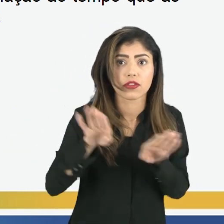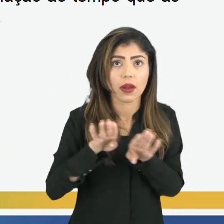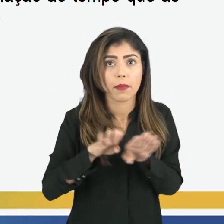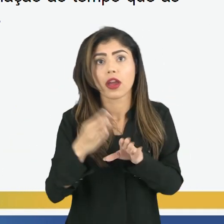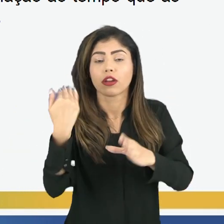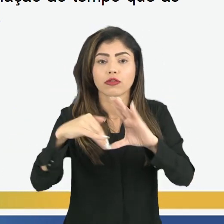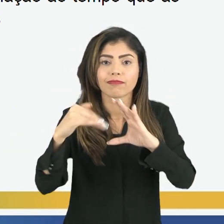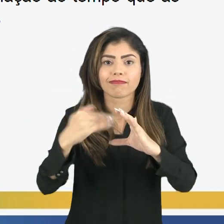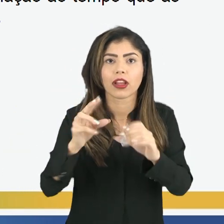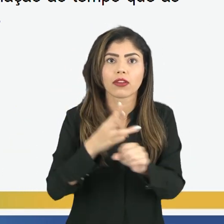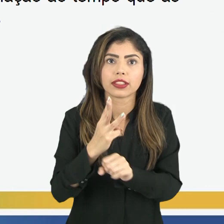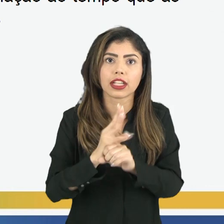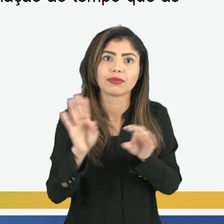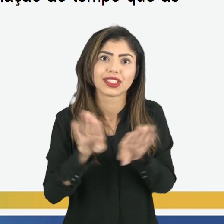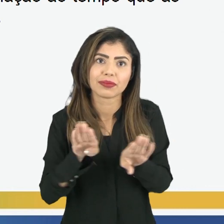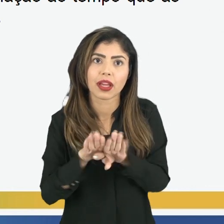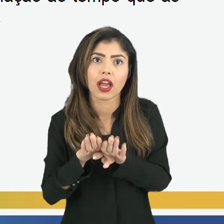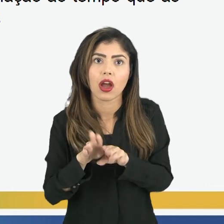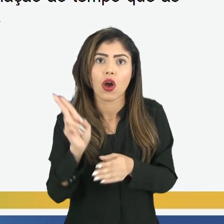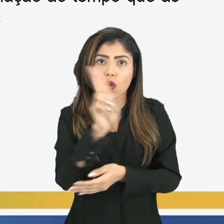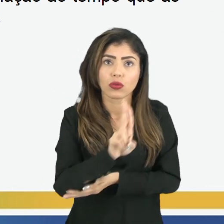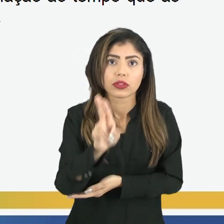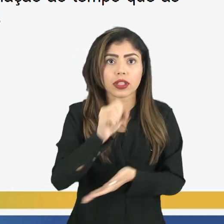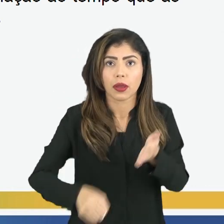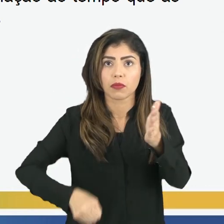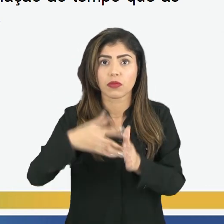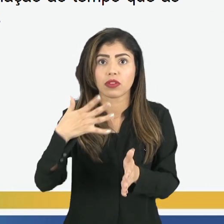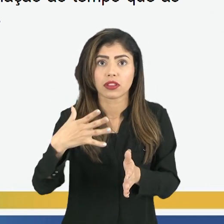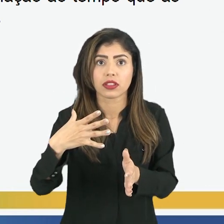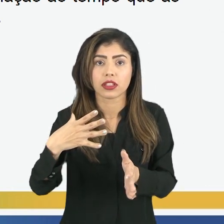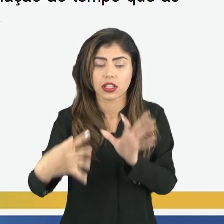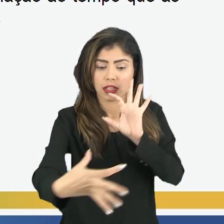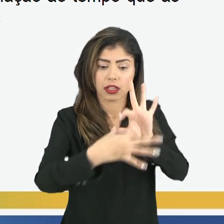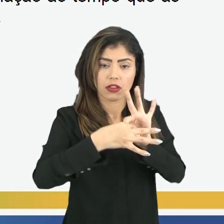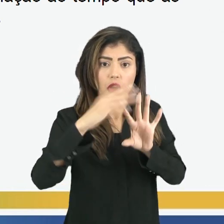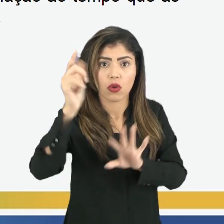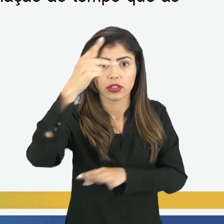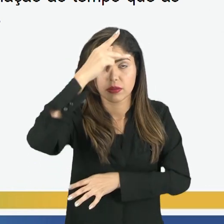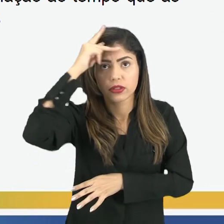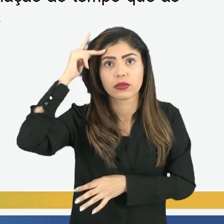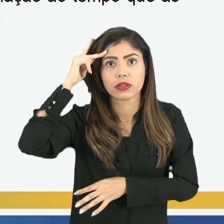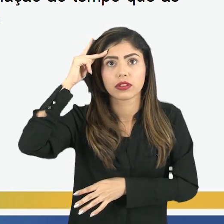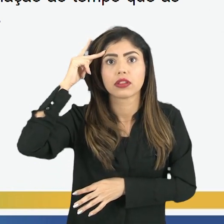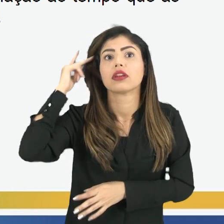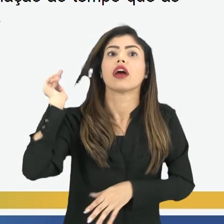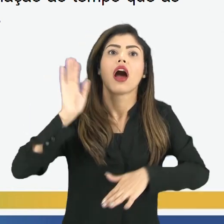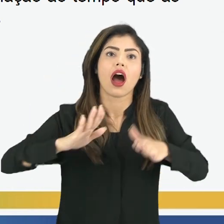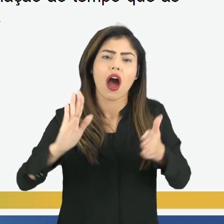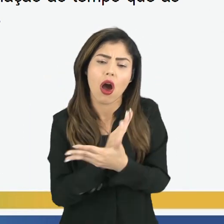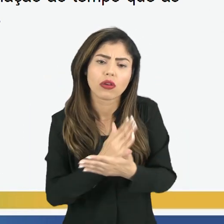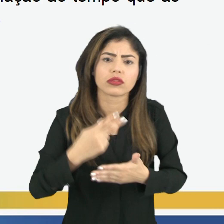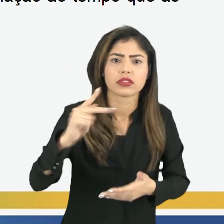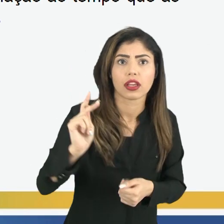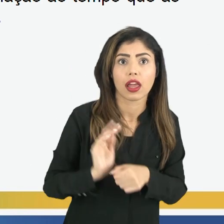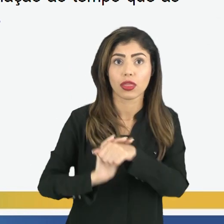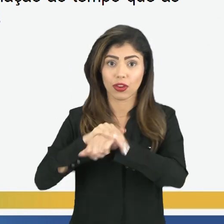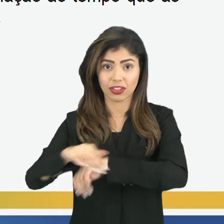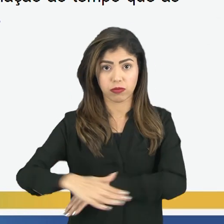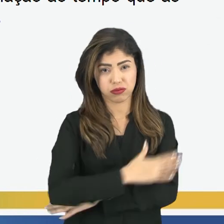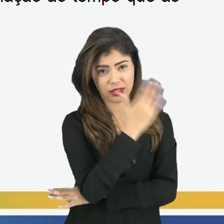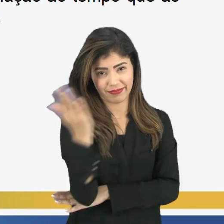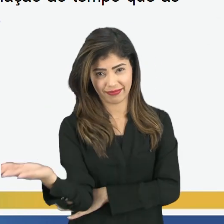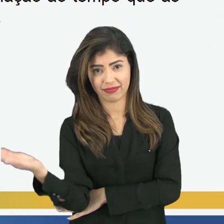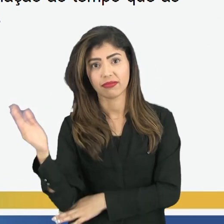mensagem no texto. Eles gastam muito tempo se conectando com outras pessoas e alguns deles fazem isso a